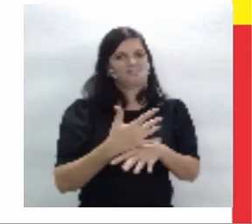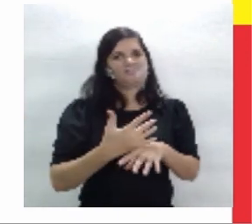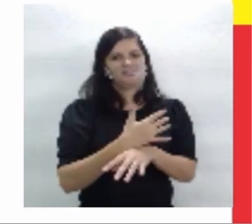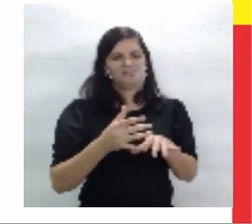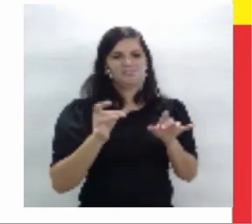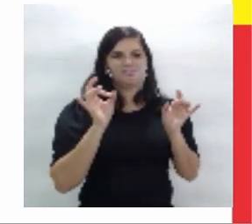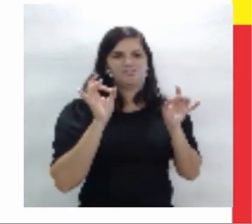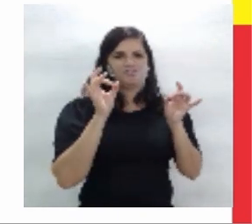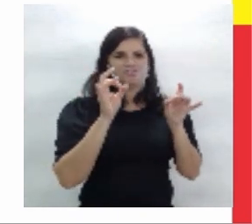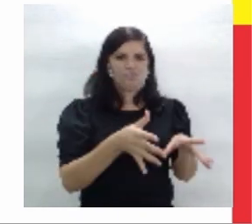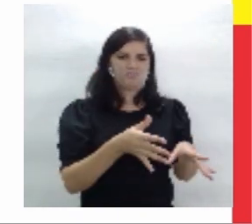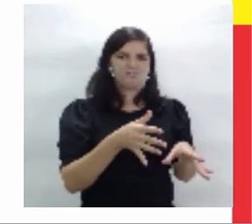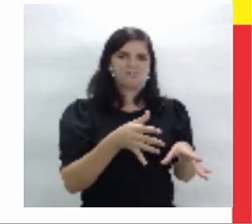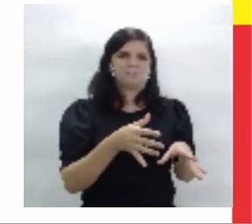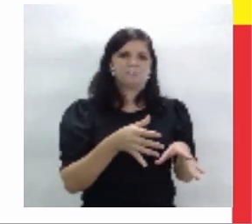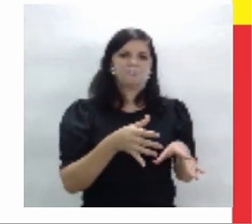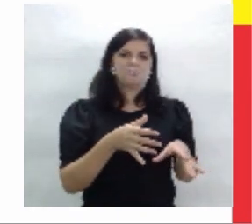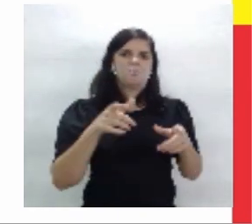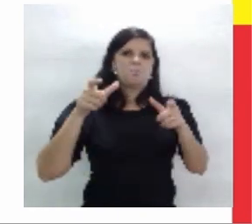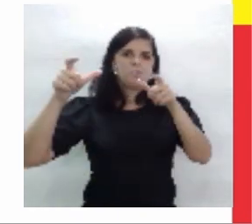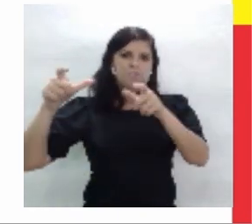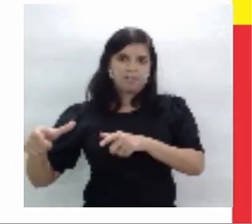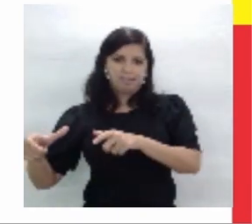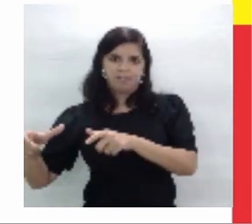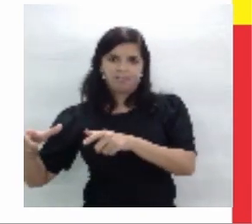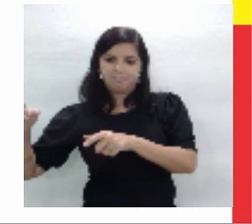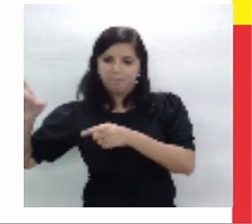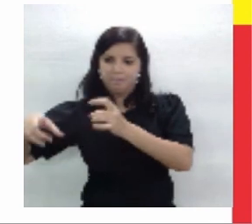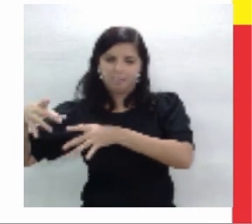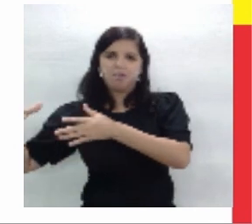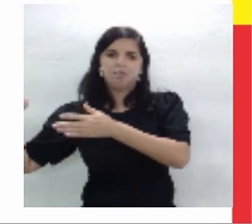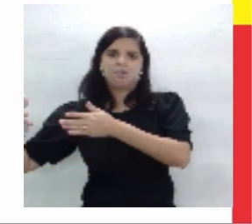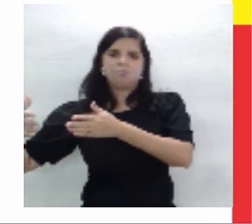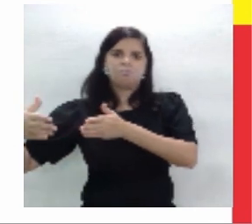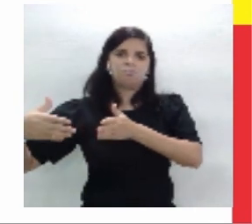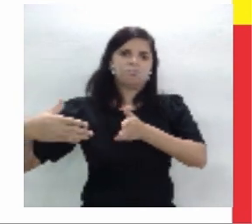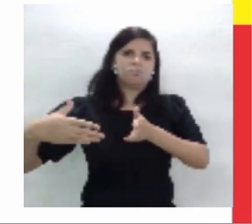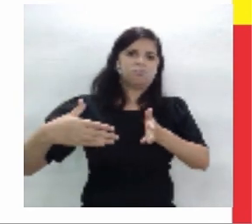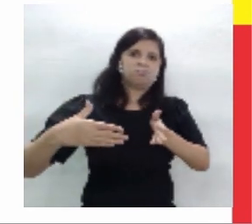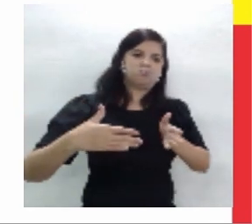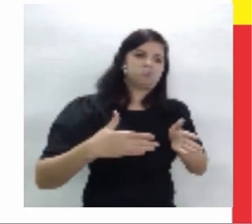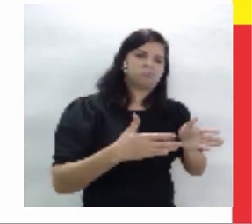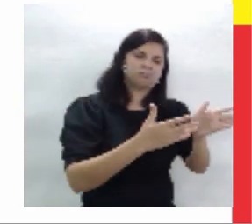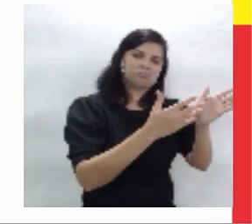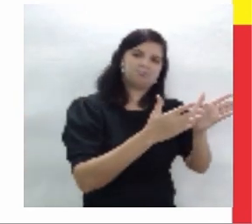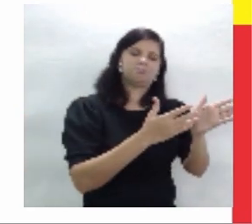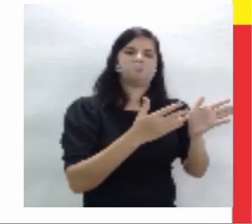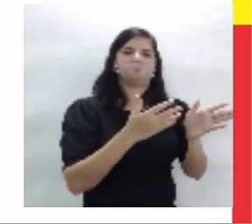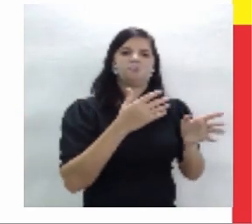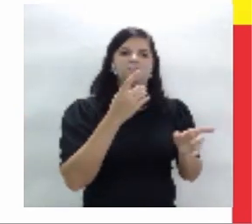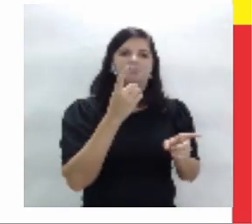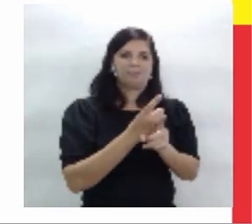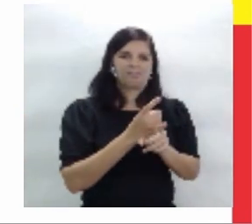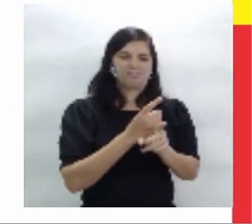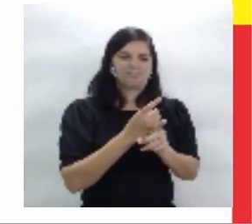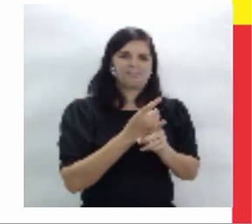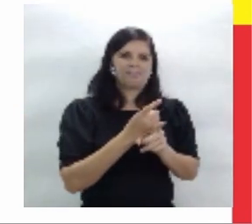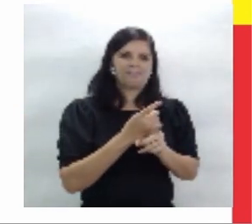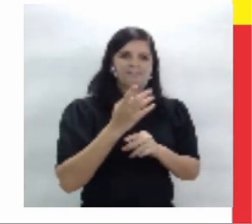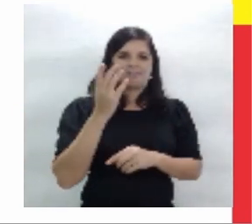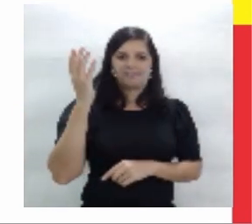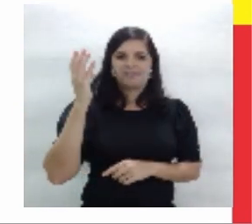dispersou em algum determinado ambiente e esse lixo ficou todo acumulado nesse canal aí, tá, gente? Causando